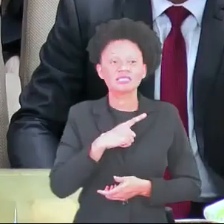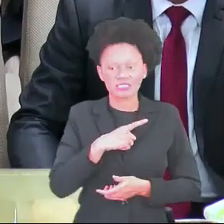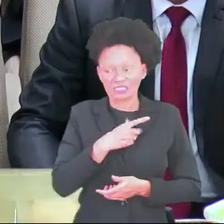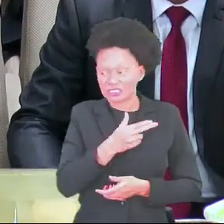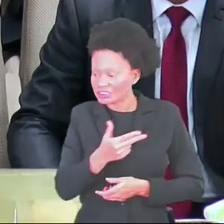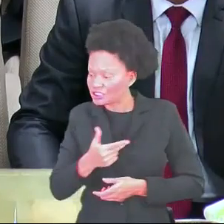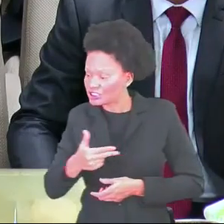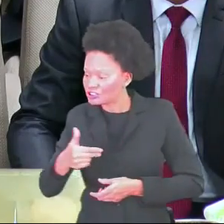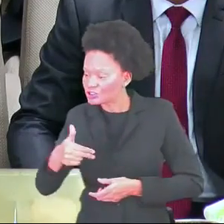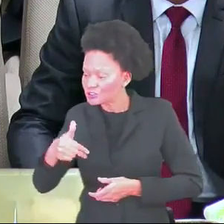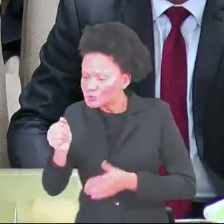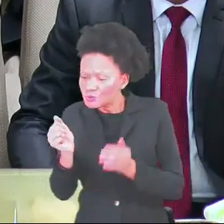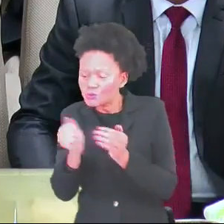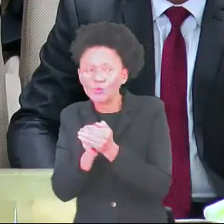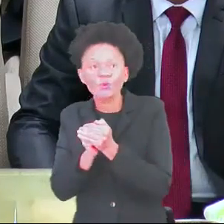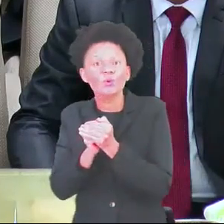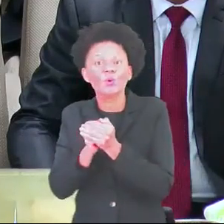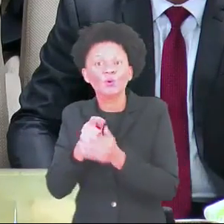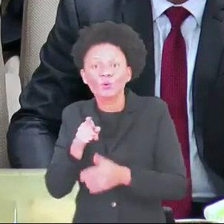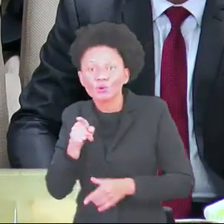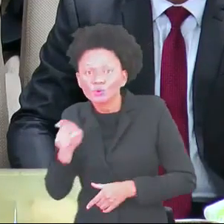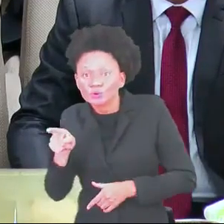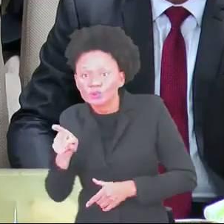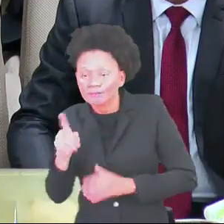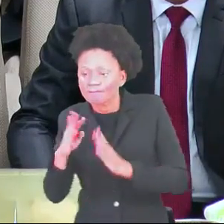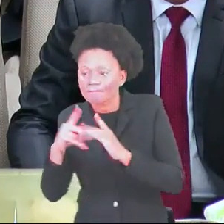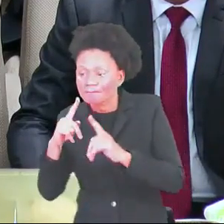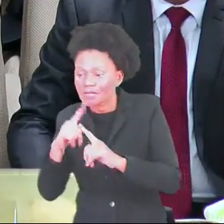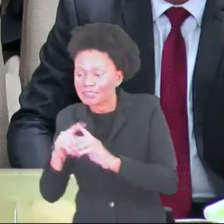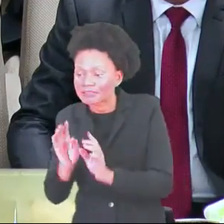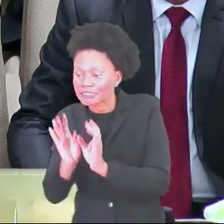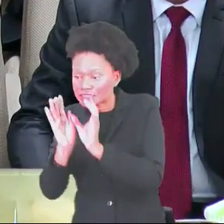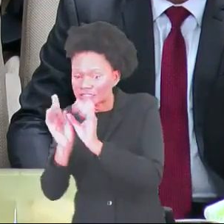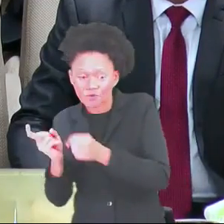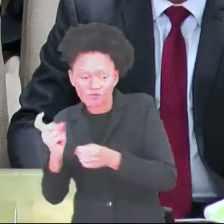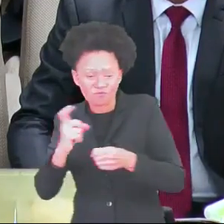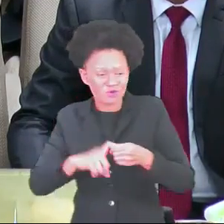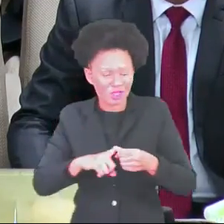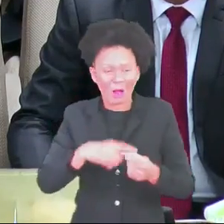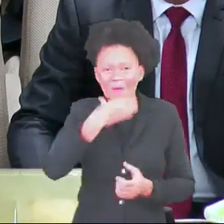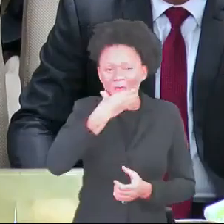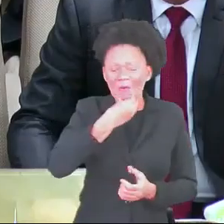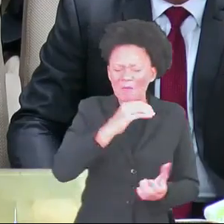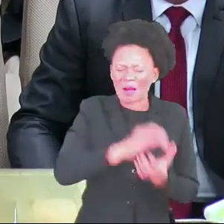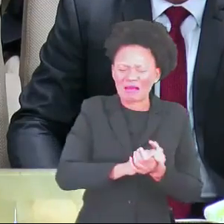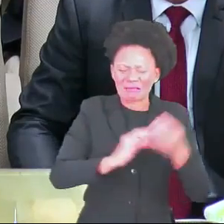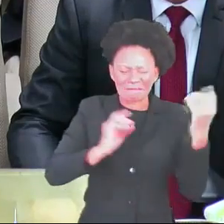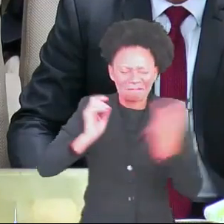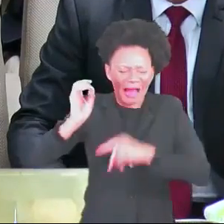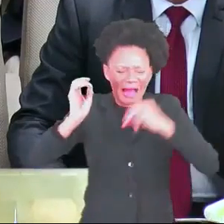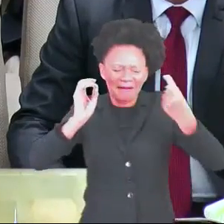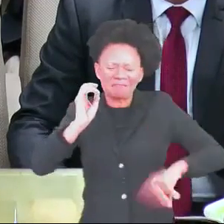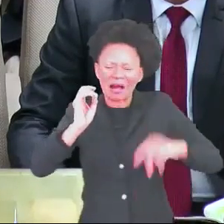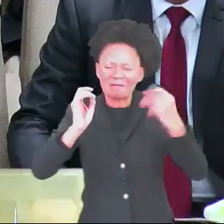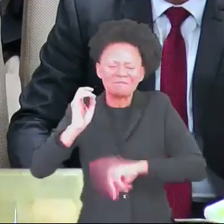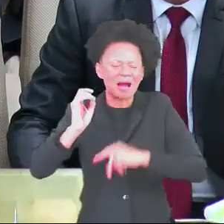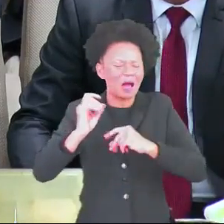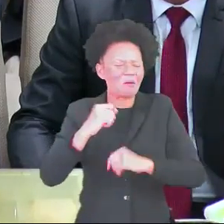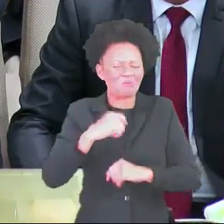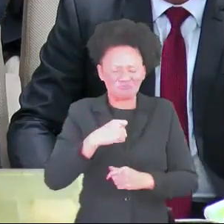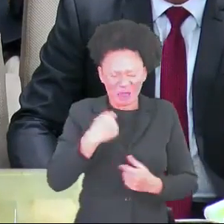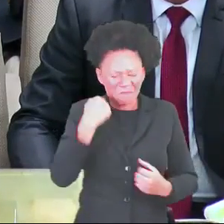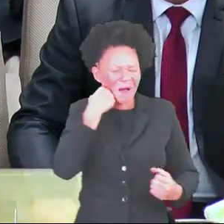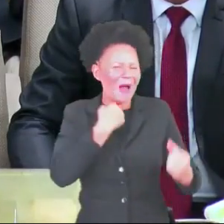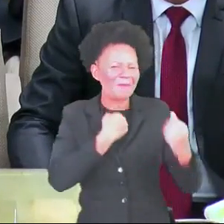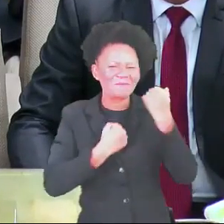igreja. E só ia nascer e quando voltava meu marido me batia. Eu fui muitas vezes espancada.